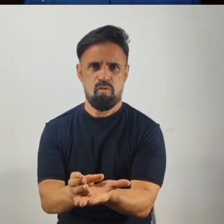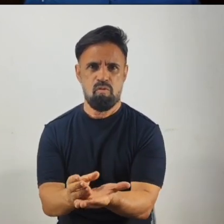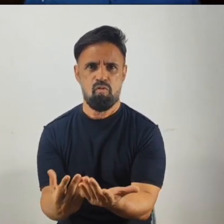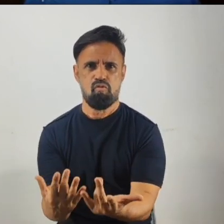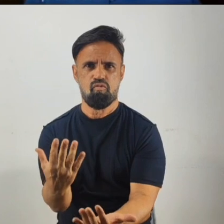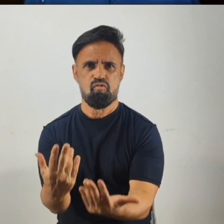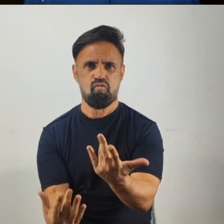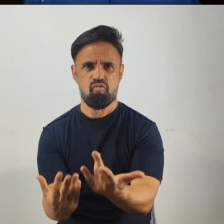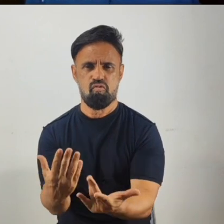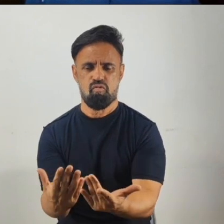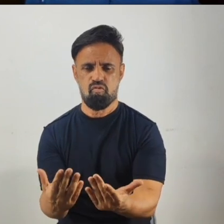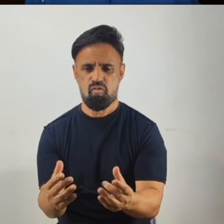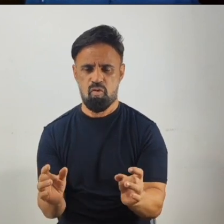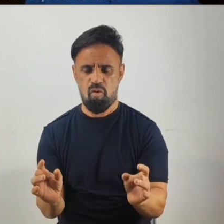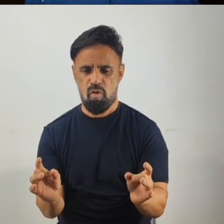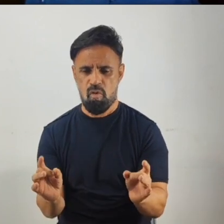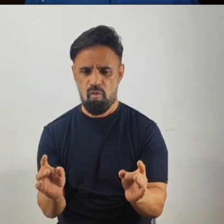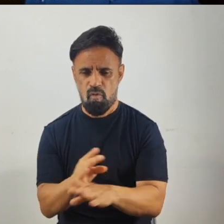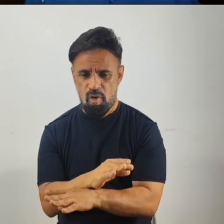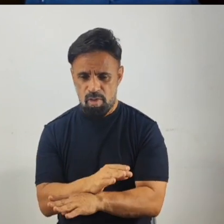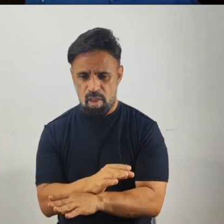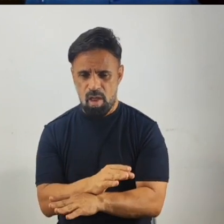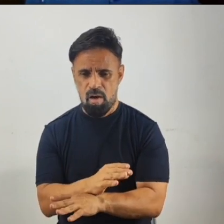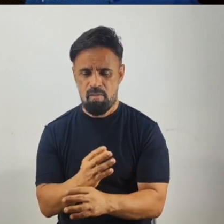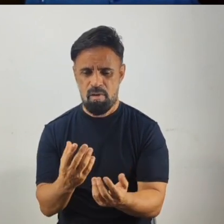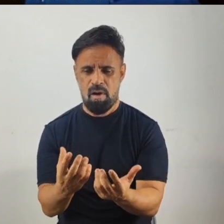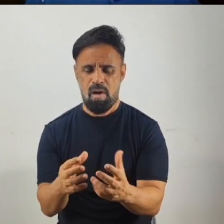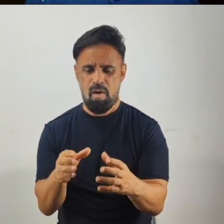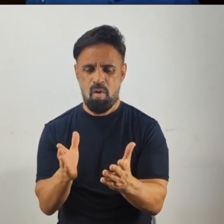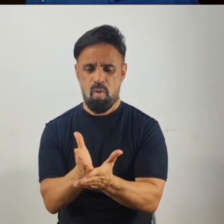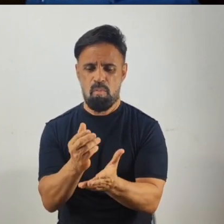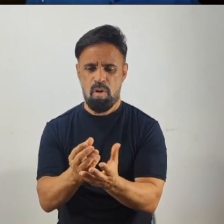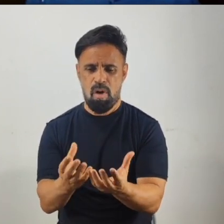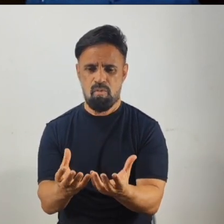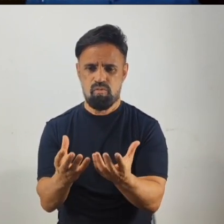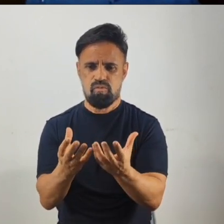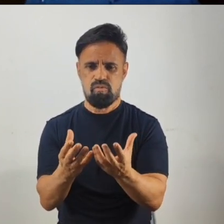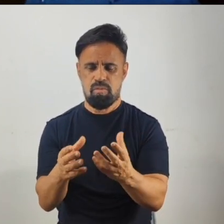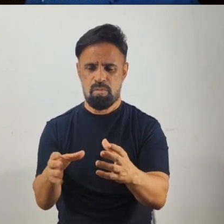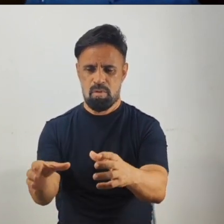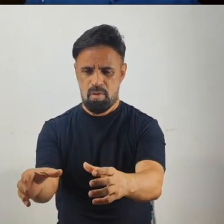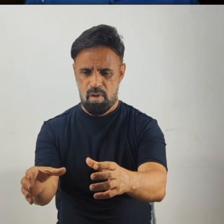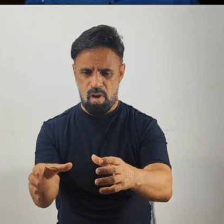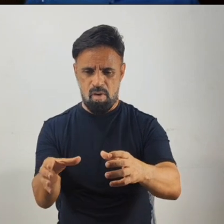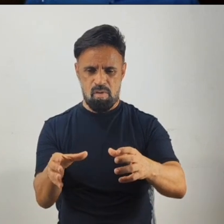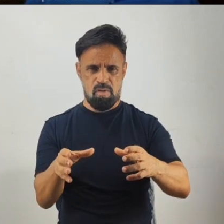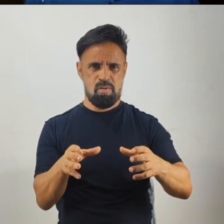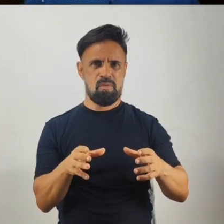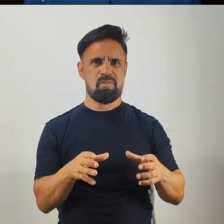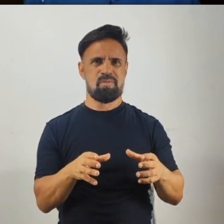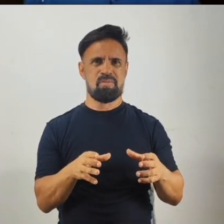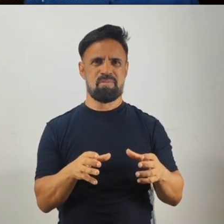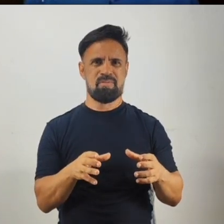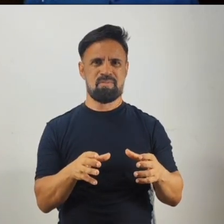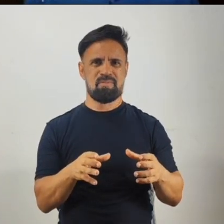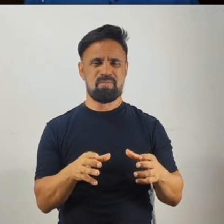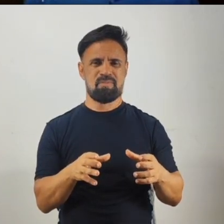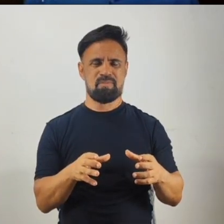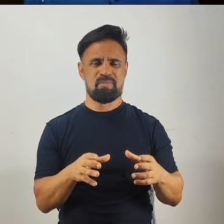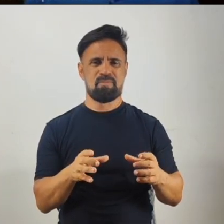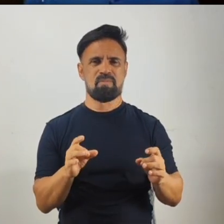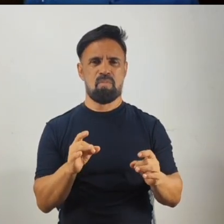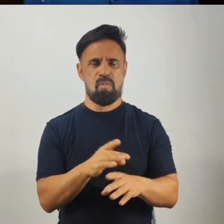no final, que você passa por todo esse processo até o forno, você tirar esse forno